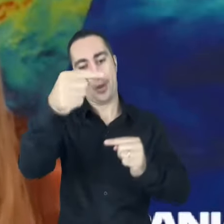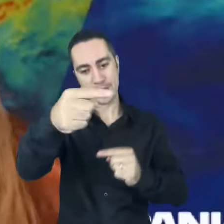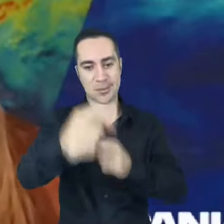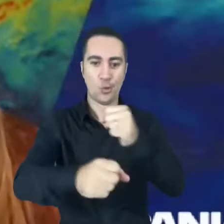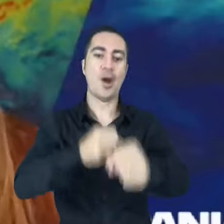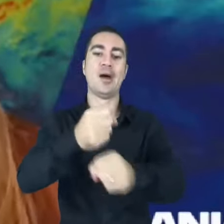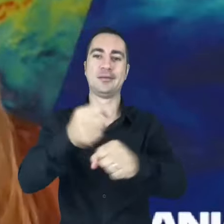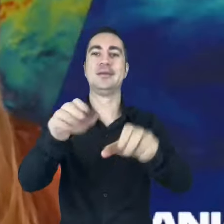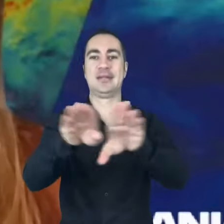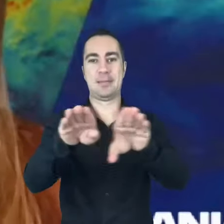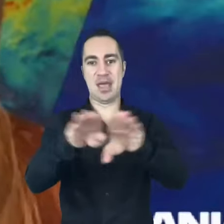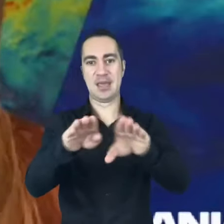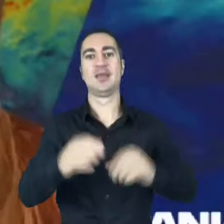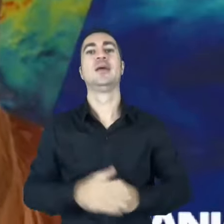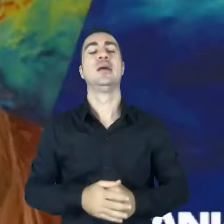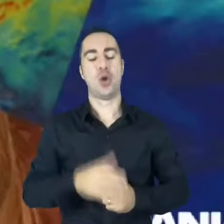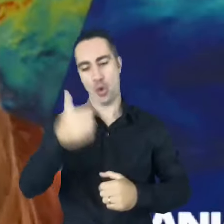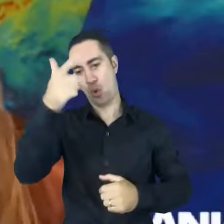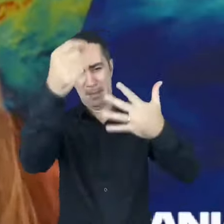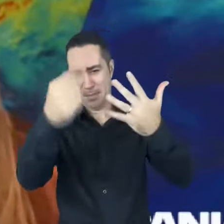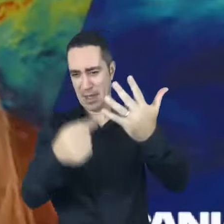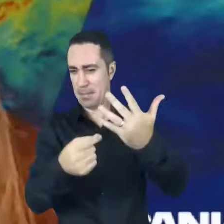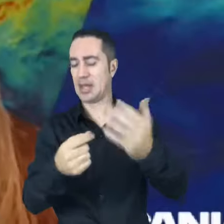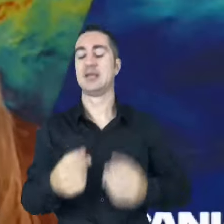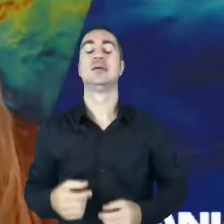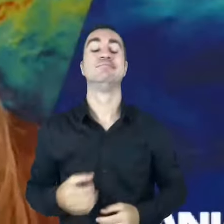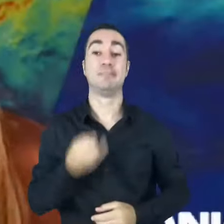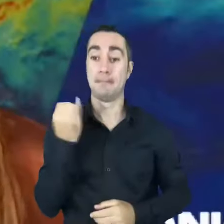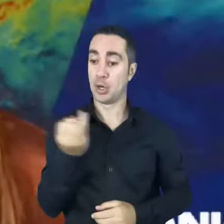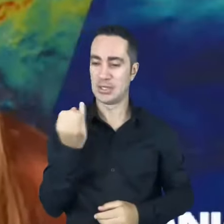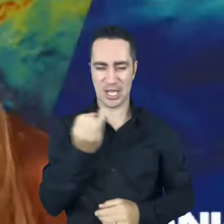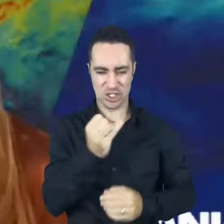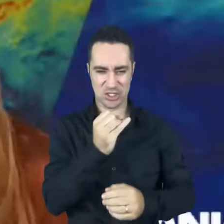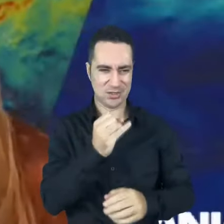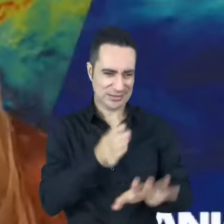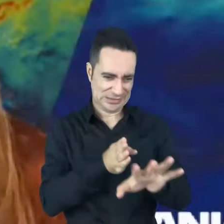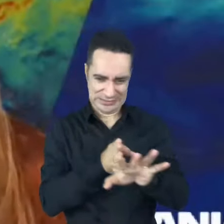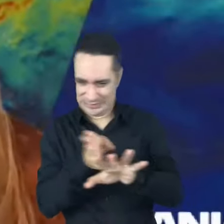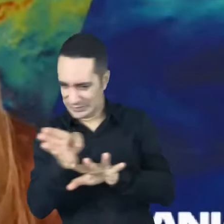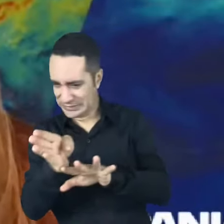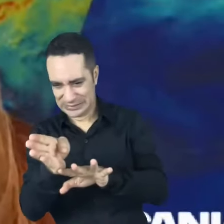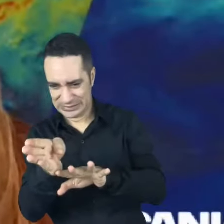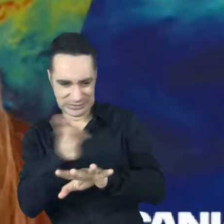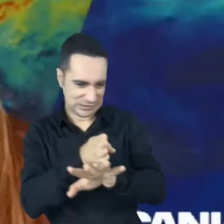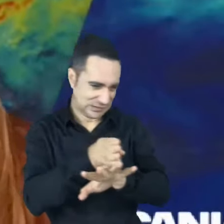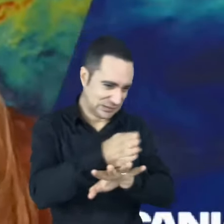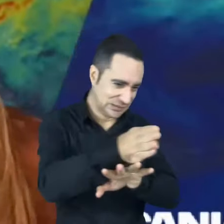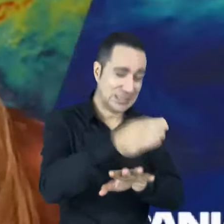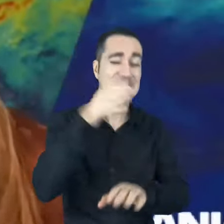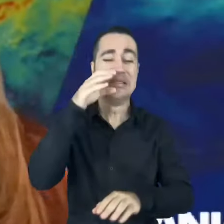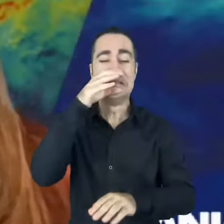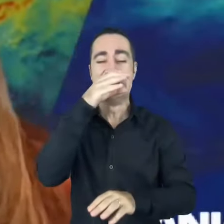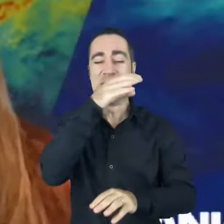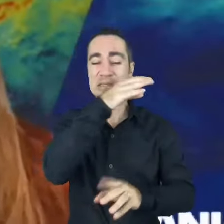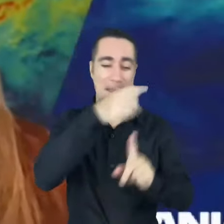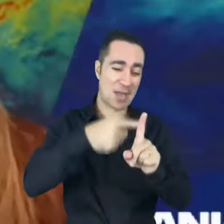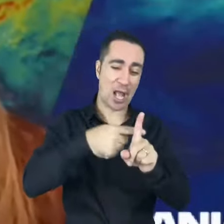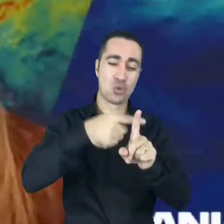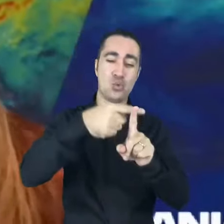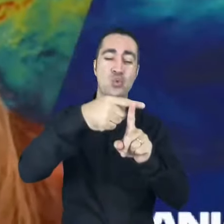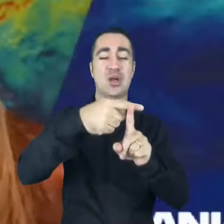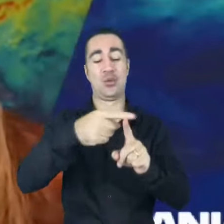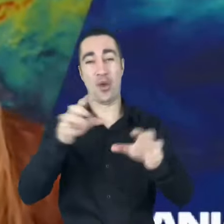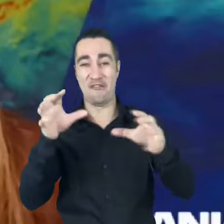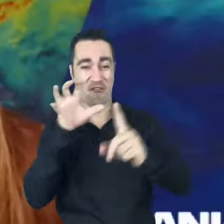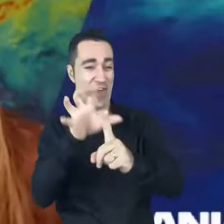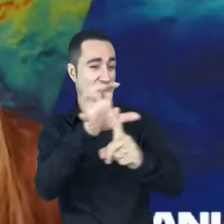outros sinais indo, que estamos indo na direção errada, do aumento da temperatura, os efeitos disso. Mas eu